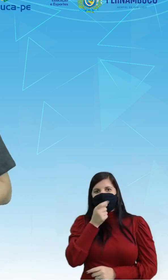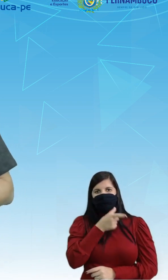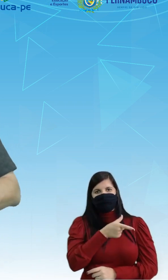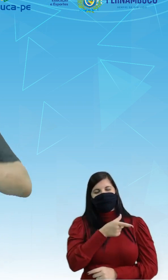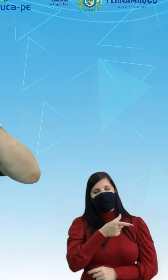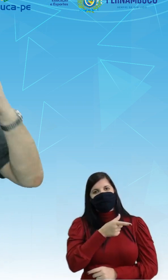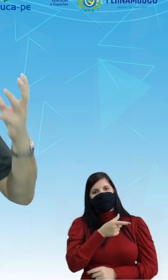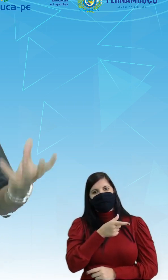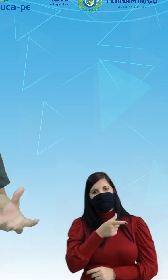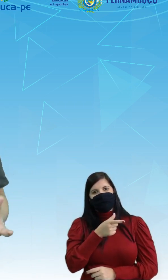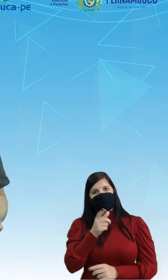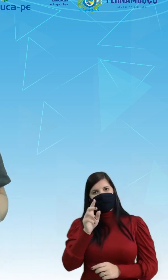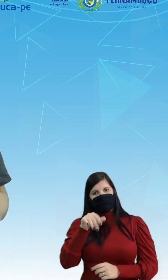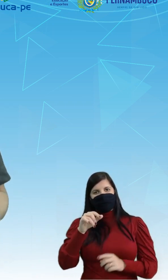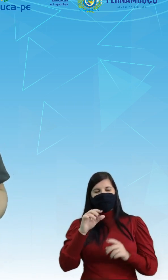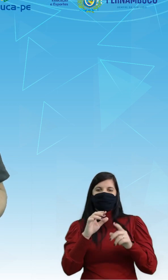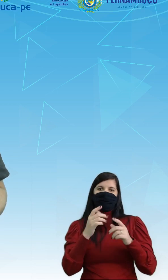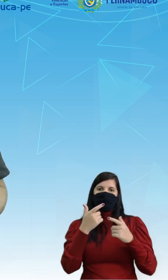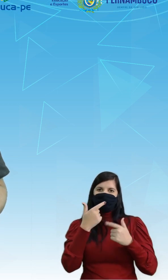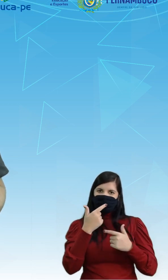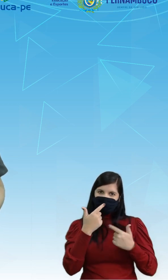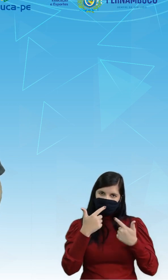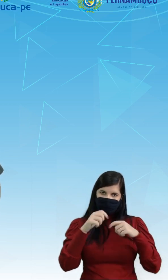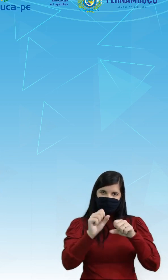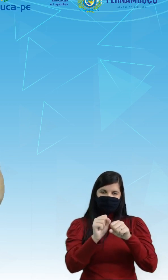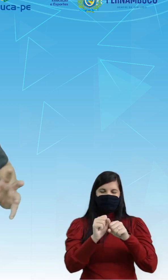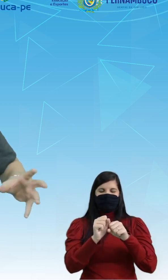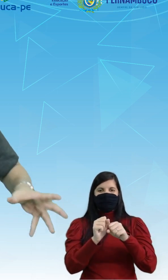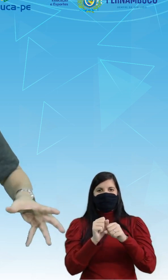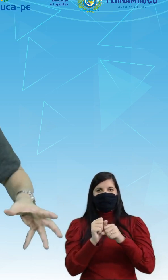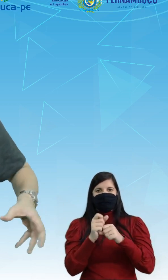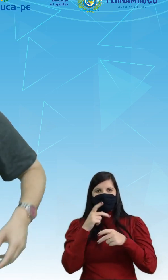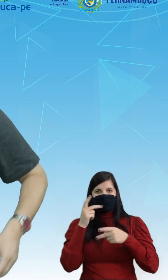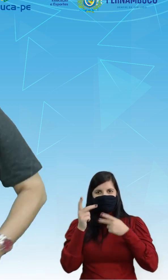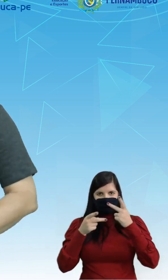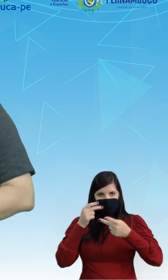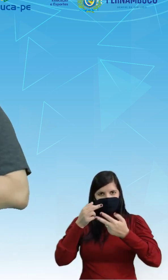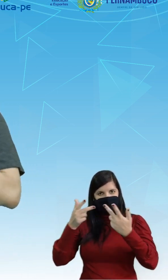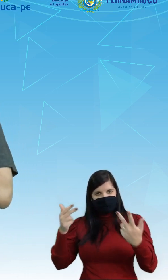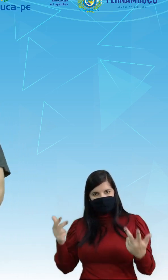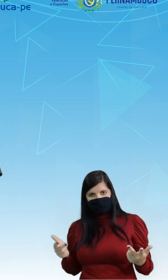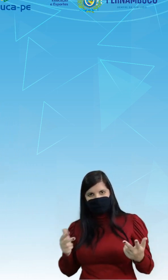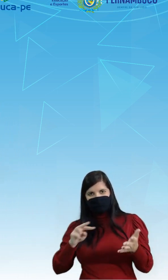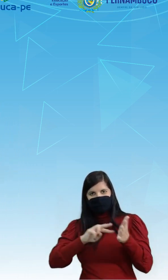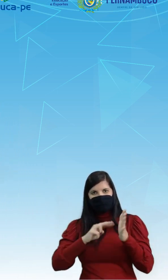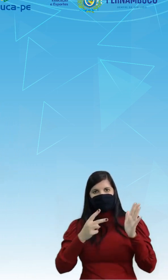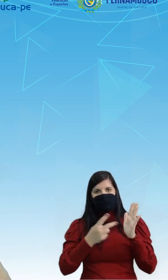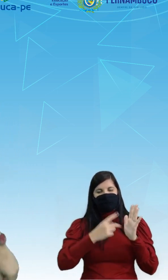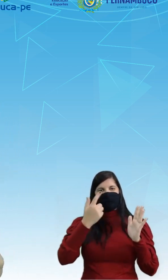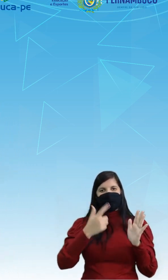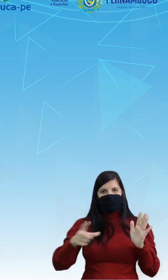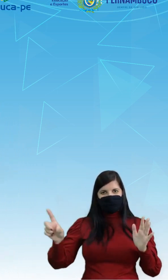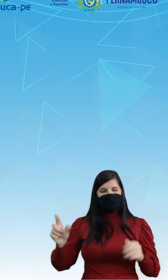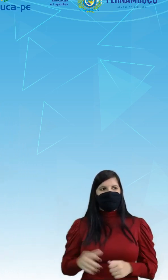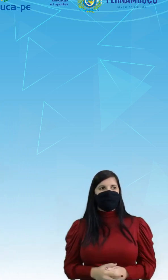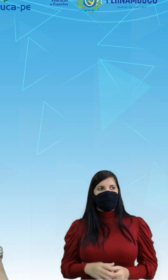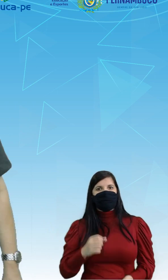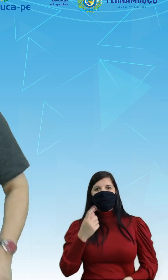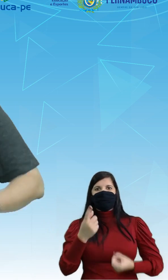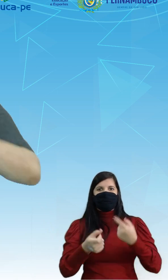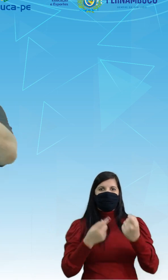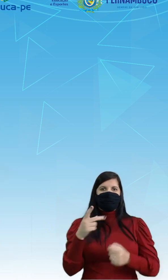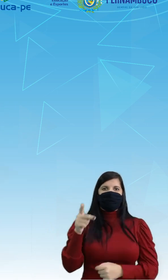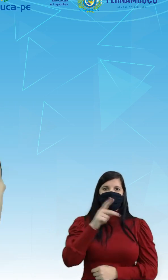ironia, que é essa figura de linguagem, que é justamente você fala algo com sentido de. Muitas vezes